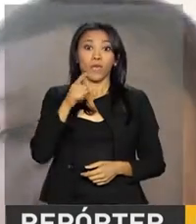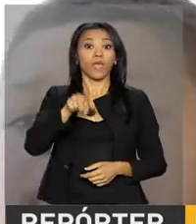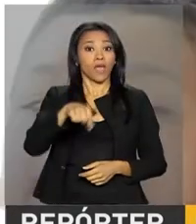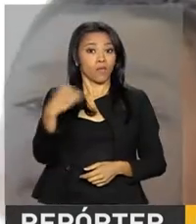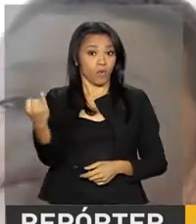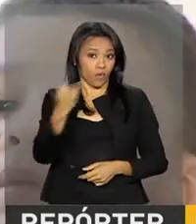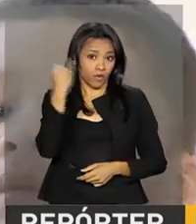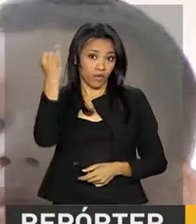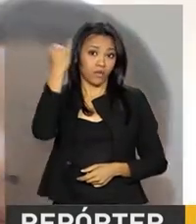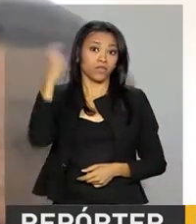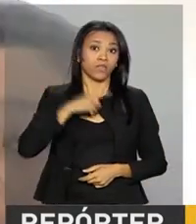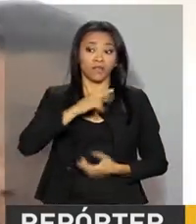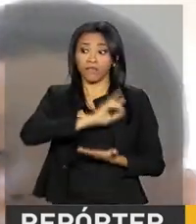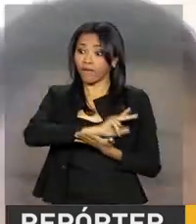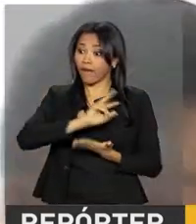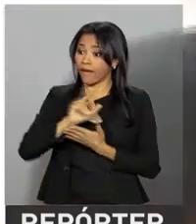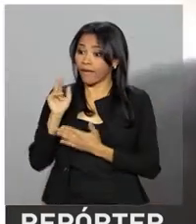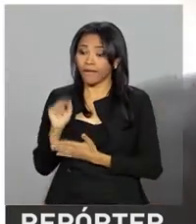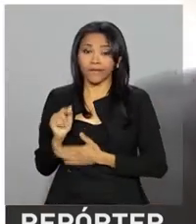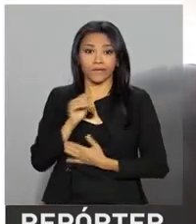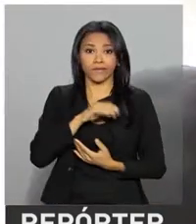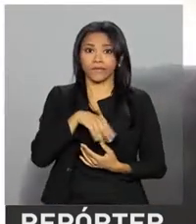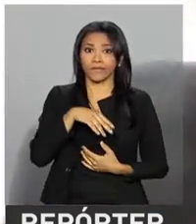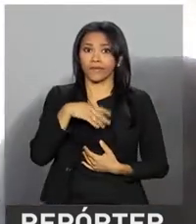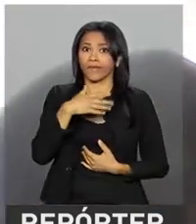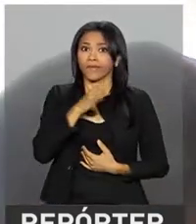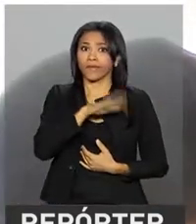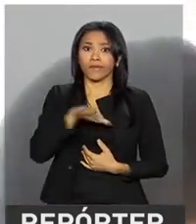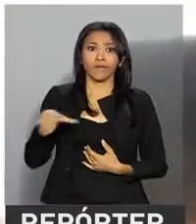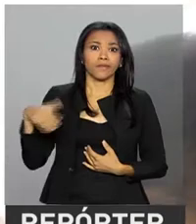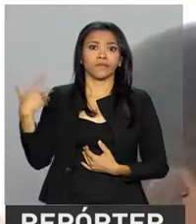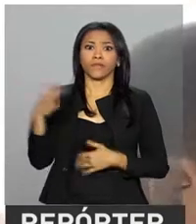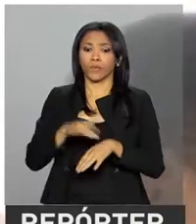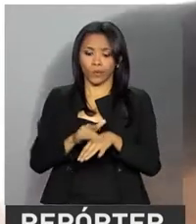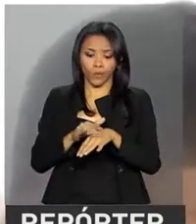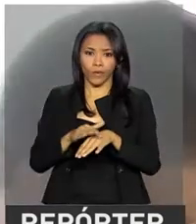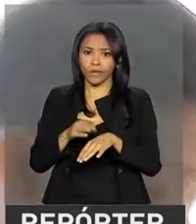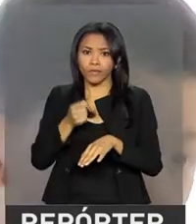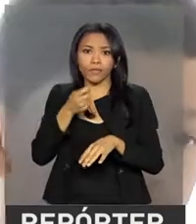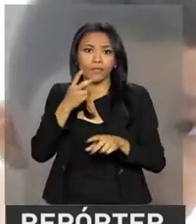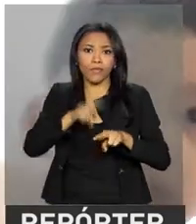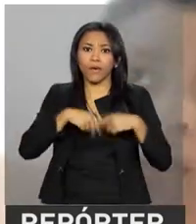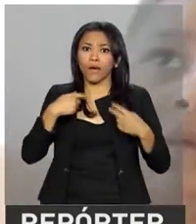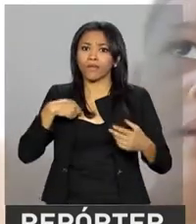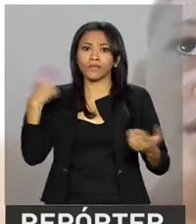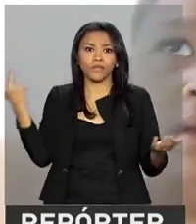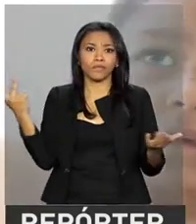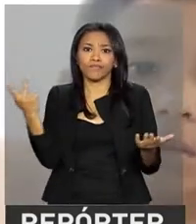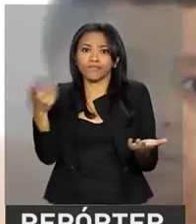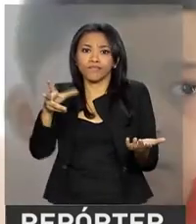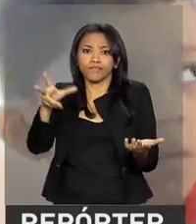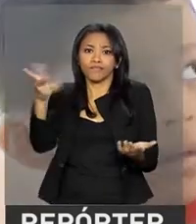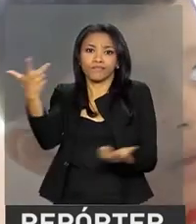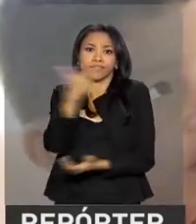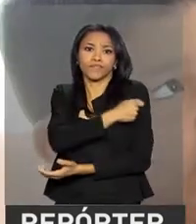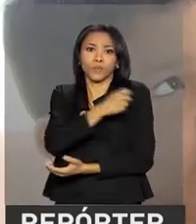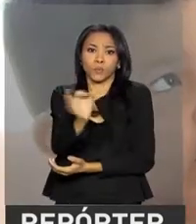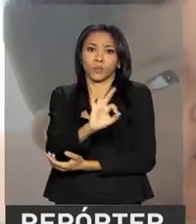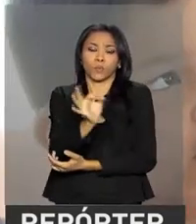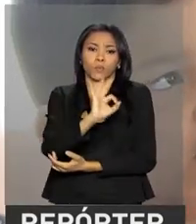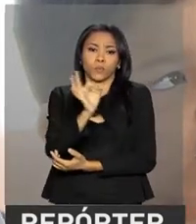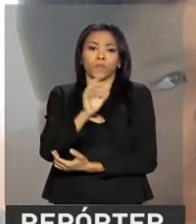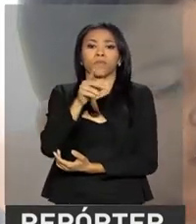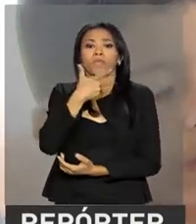invadir 500 que está com algumas doente e não tomar a vacina então quem é quem